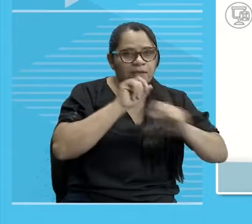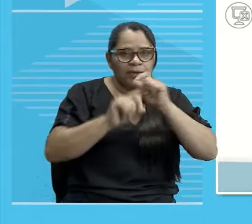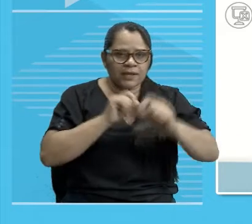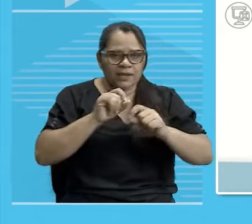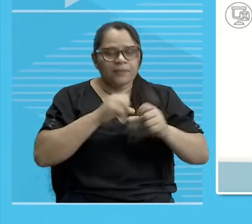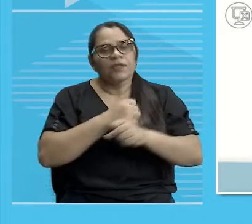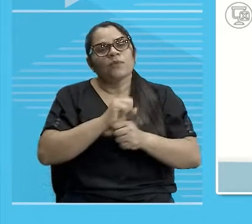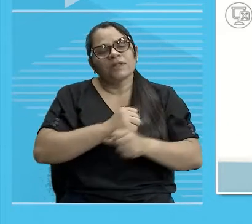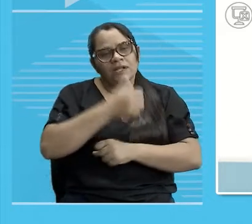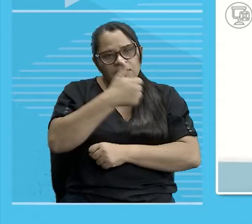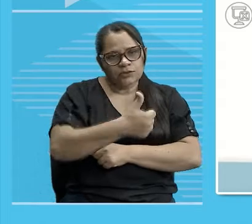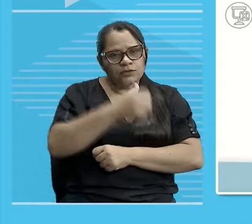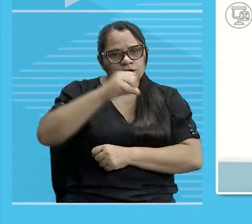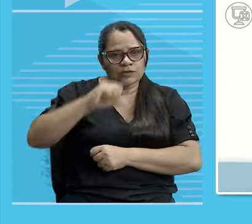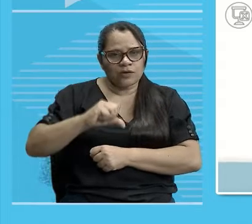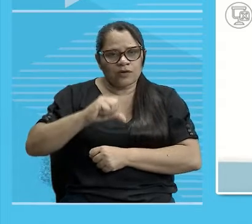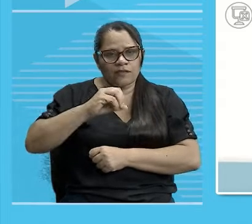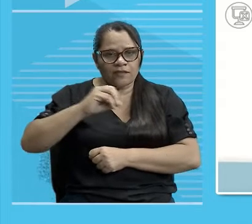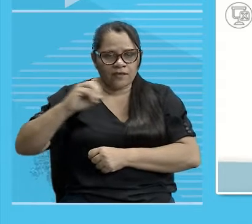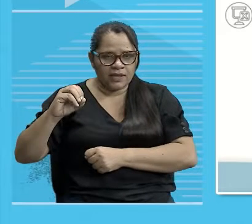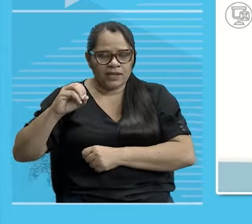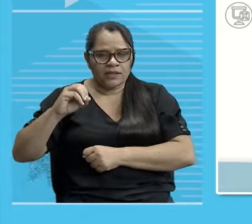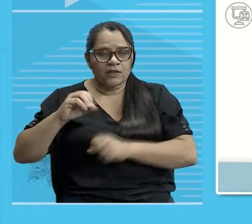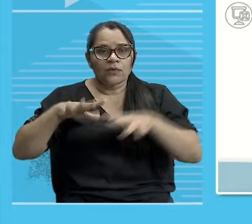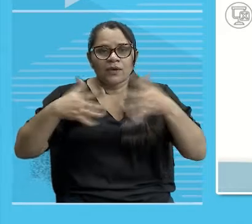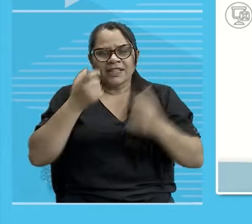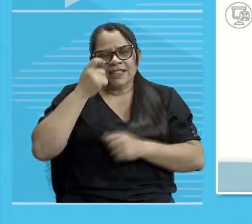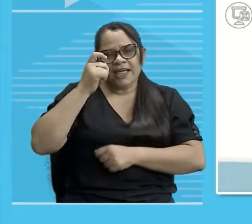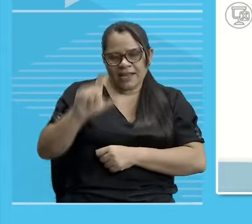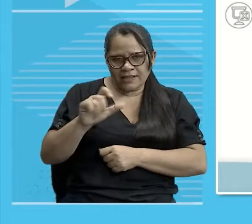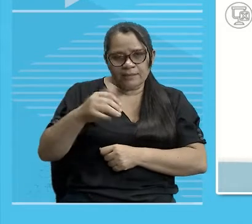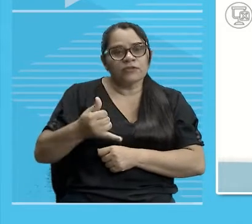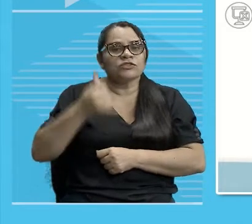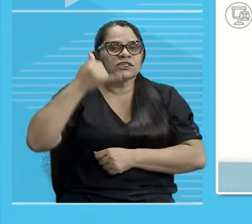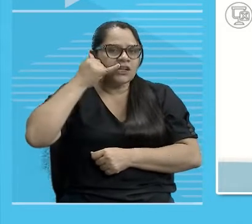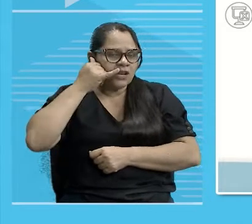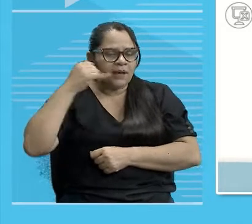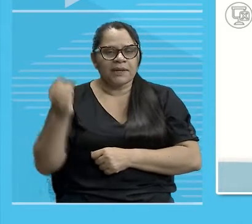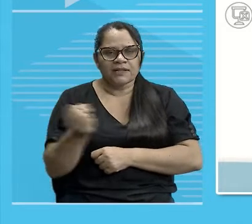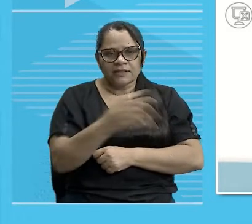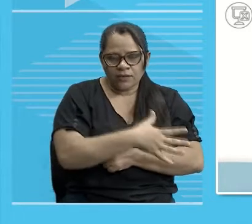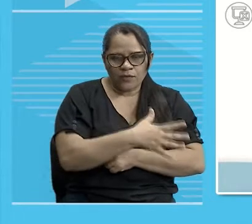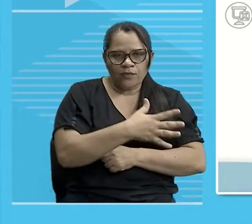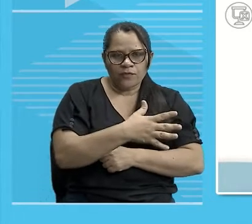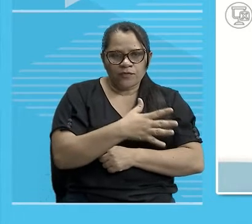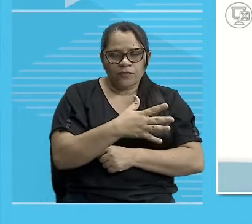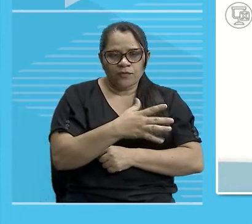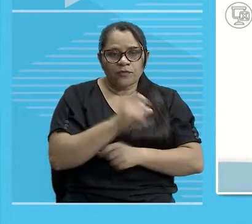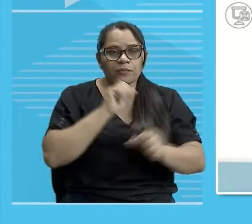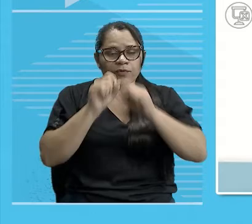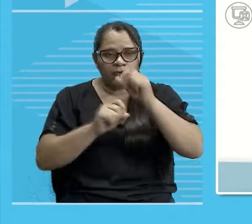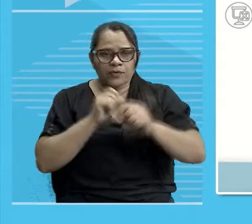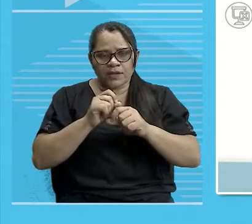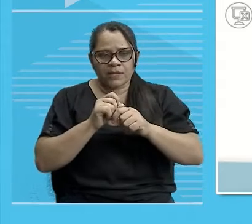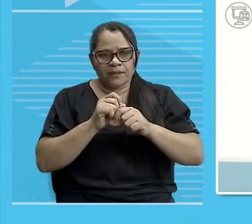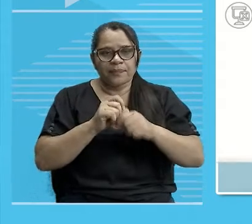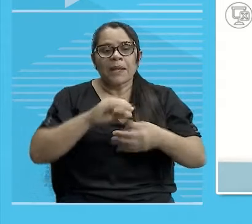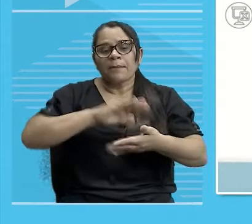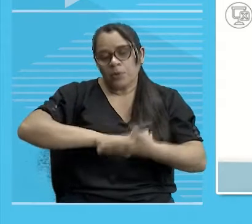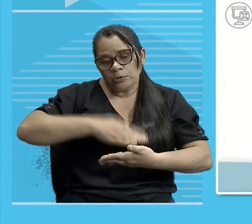essa teu interesse pelo celular mais novo pelo Iphone certo por um notebook